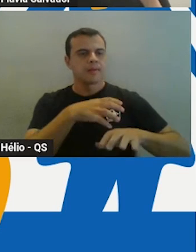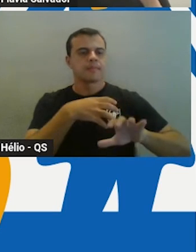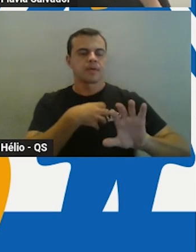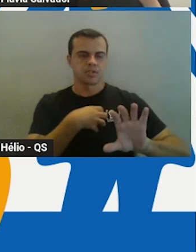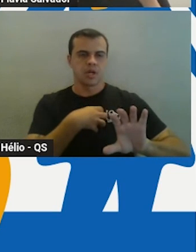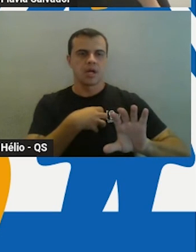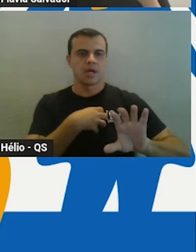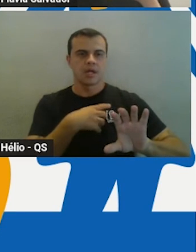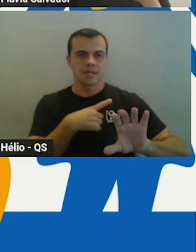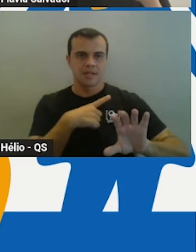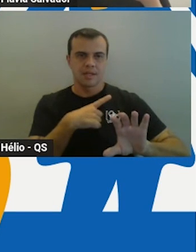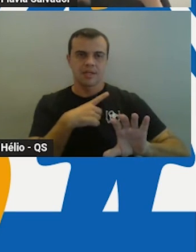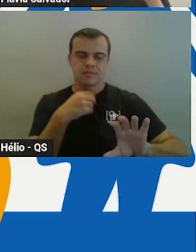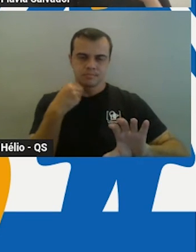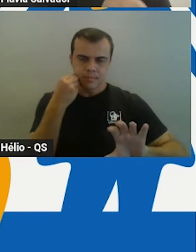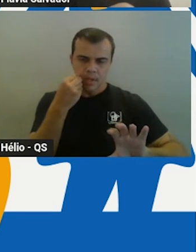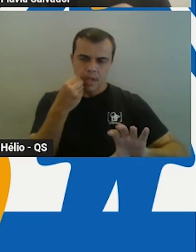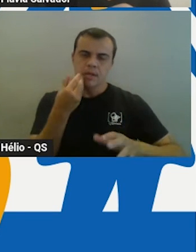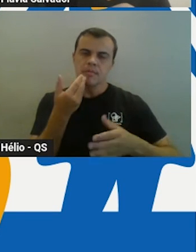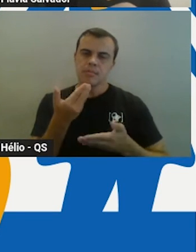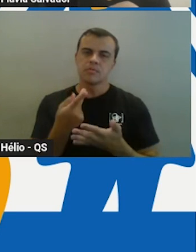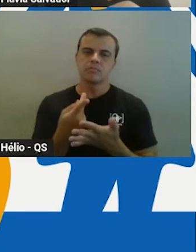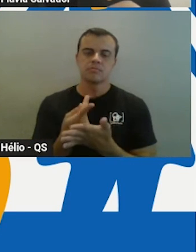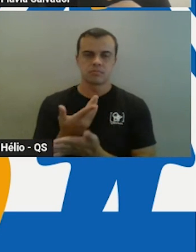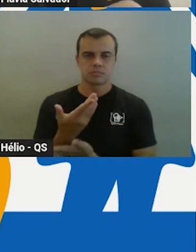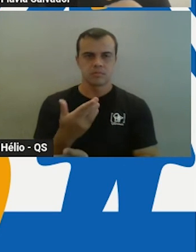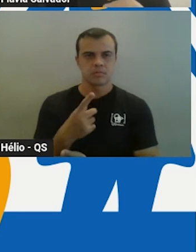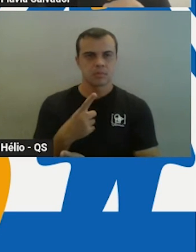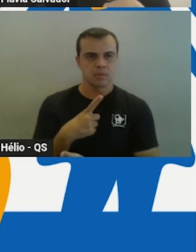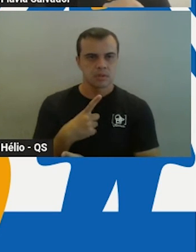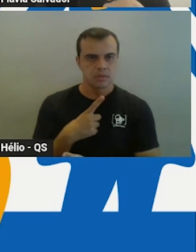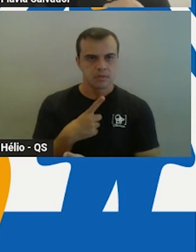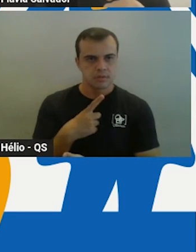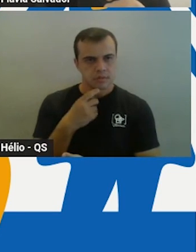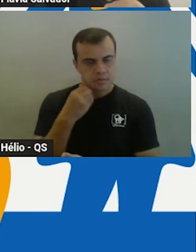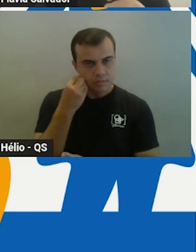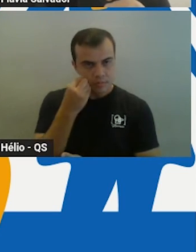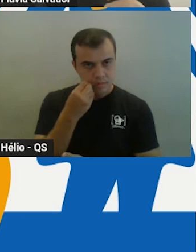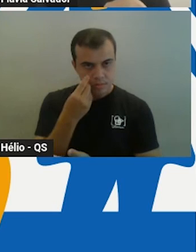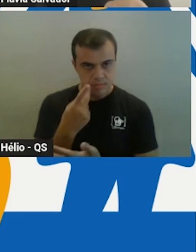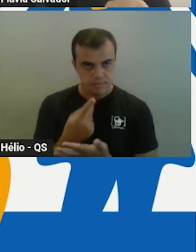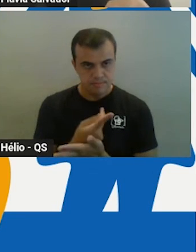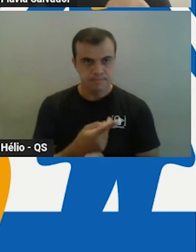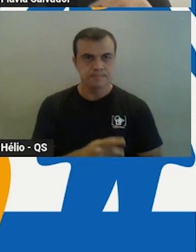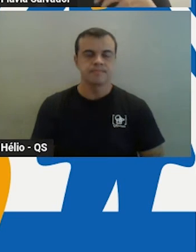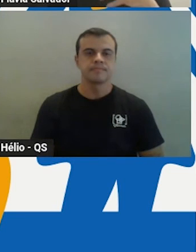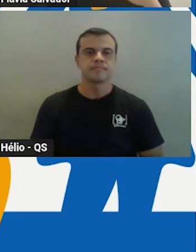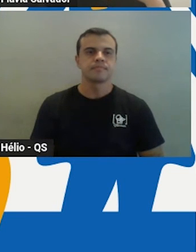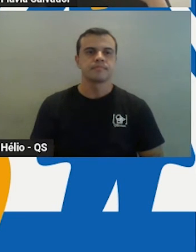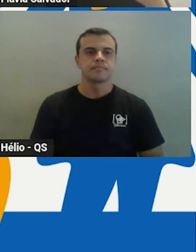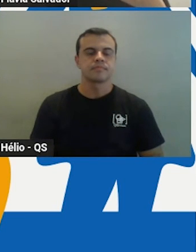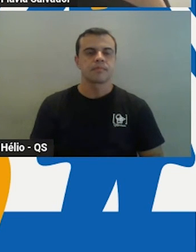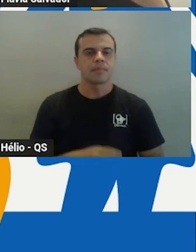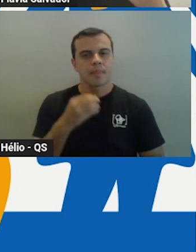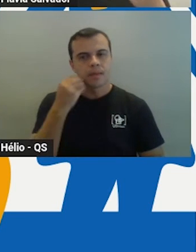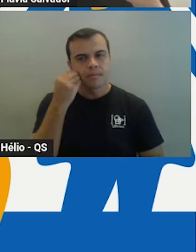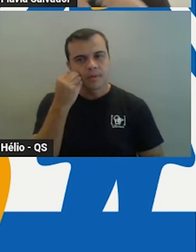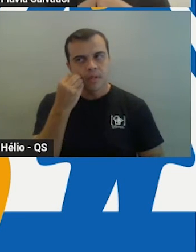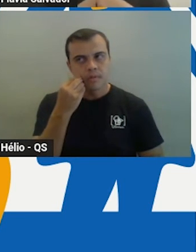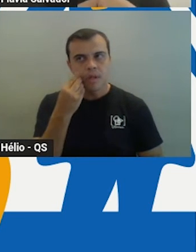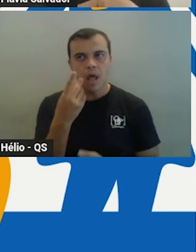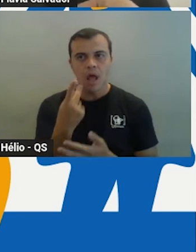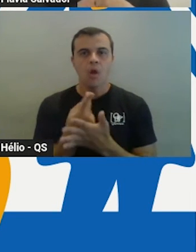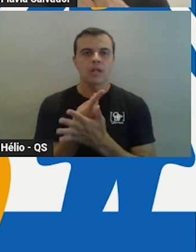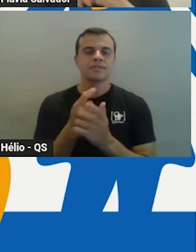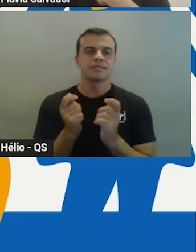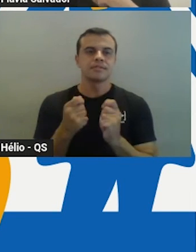a empatia, às vezes, ela só vai acontecer quando a gente vivencia a situação. Mas o vivenciar a situação também